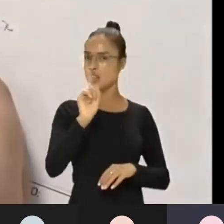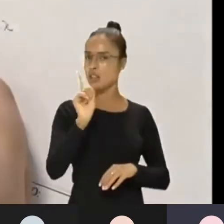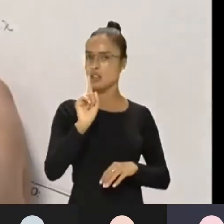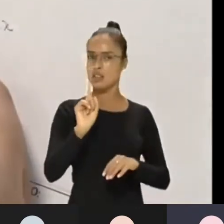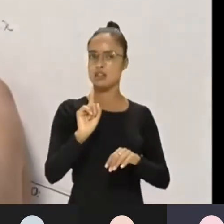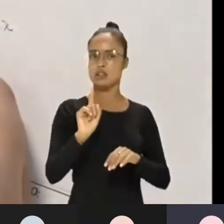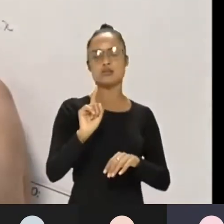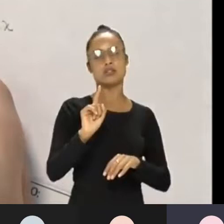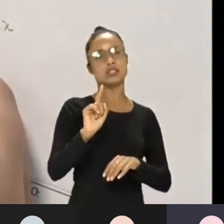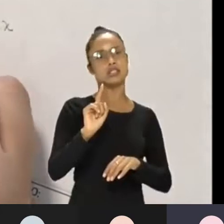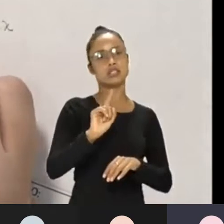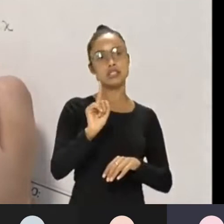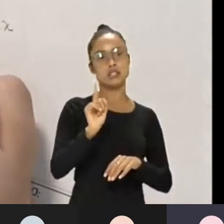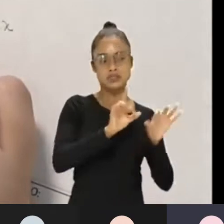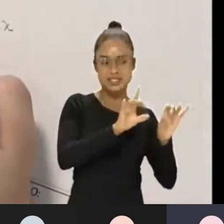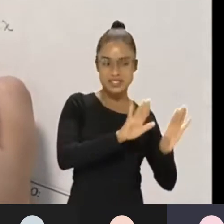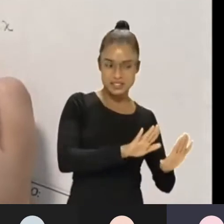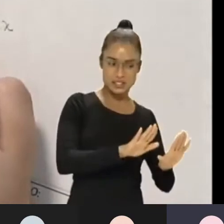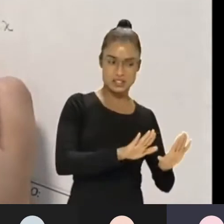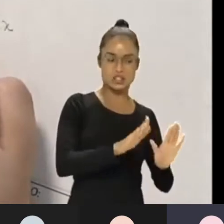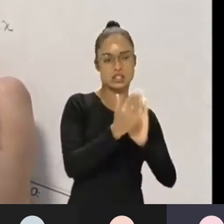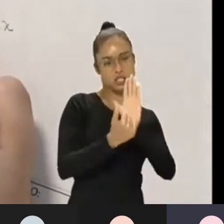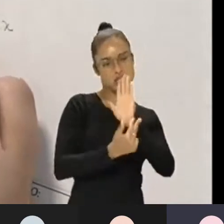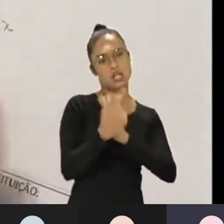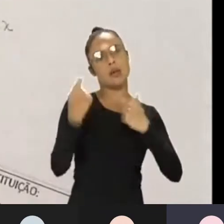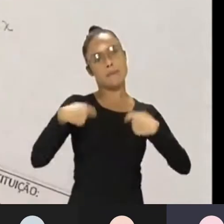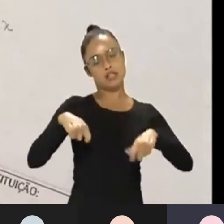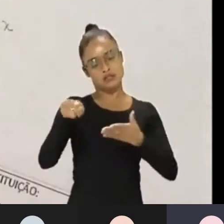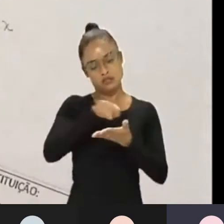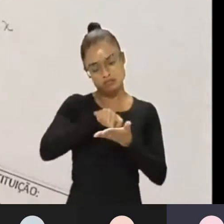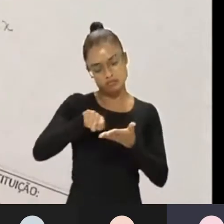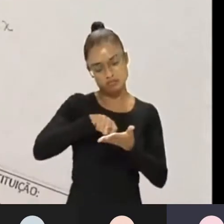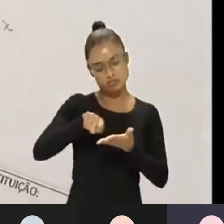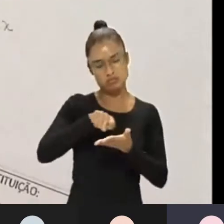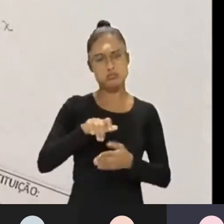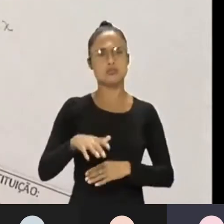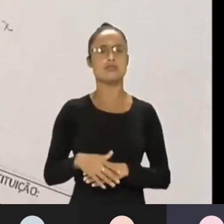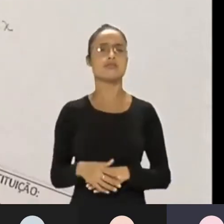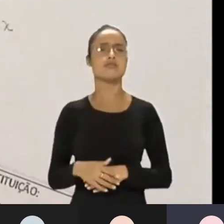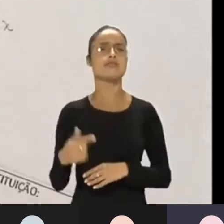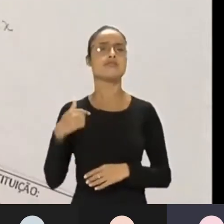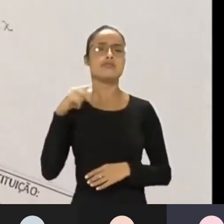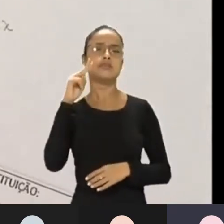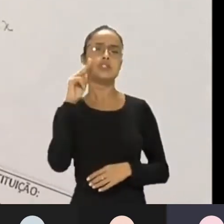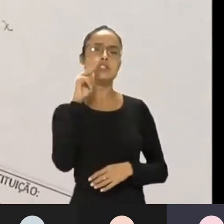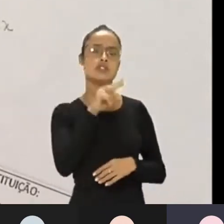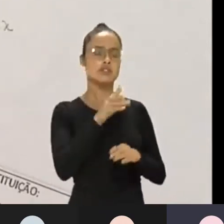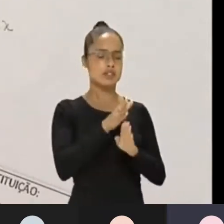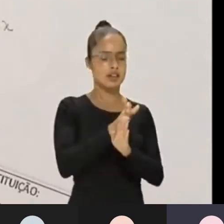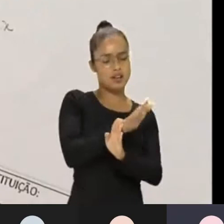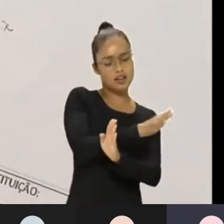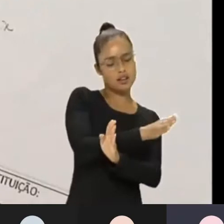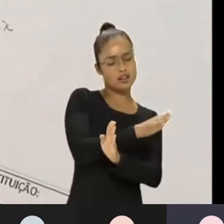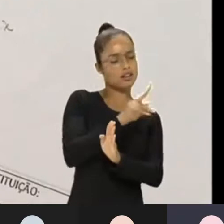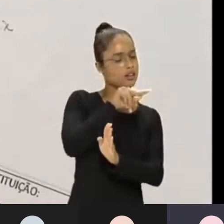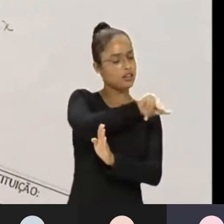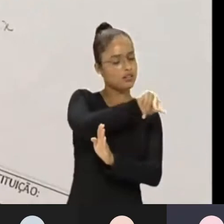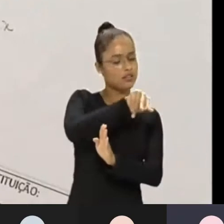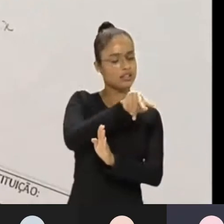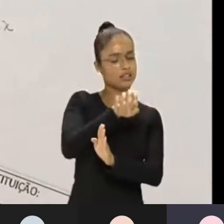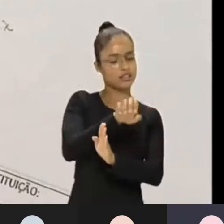Aqui eu tenho a vista frontal associada, nessa posição. Aqui eu tenho a vista lateral esquerda associada.